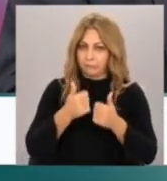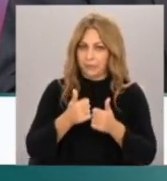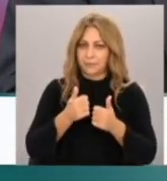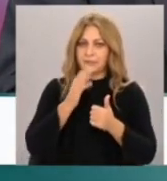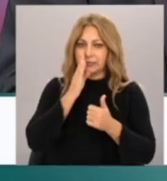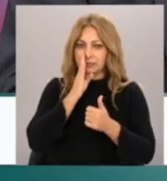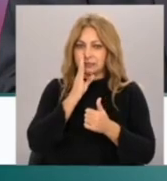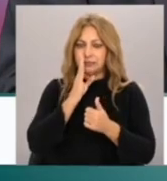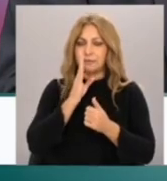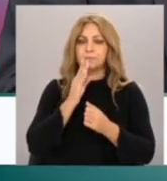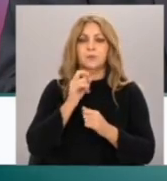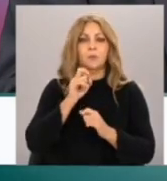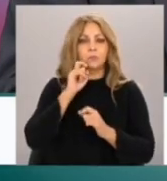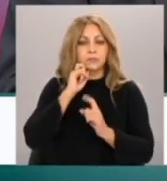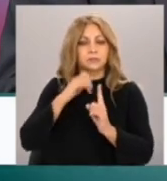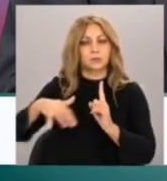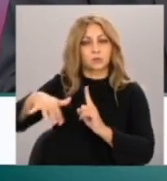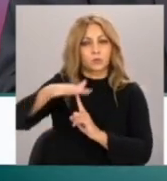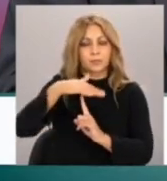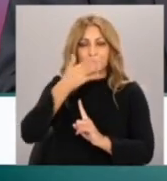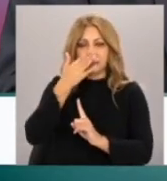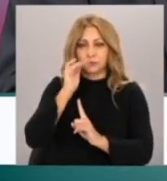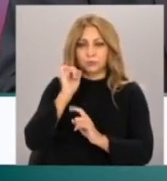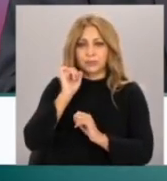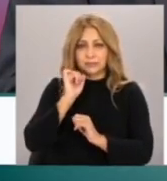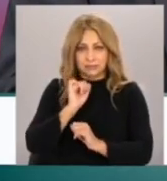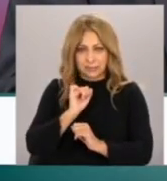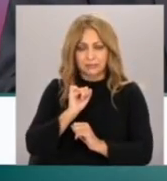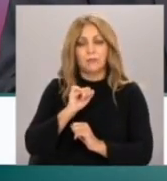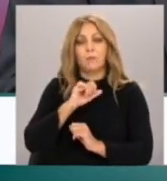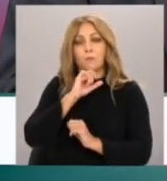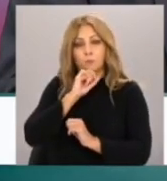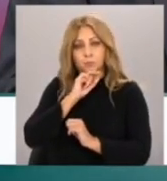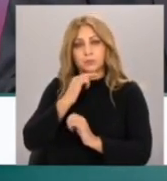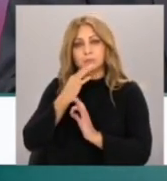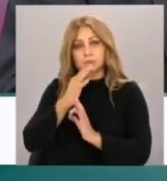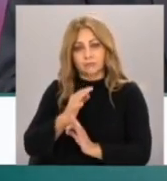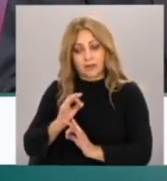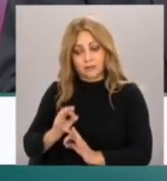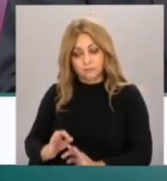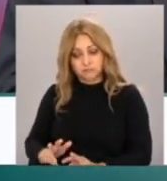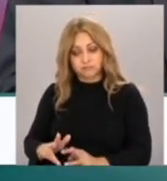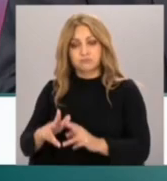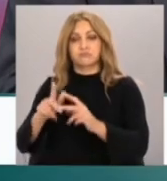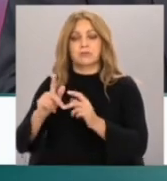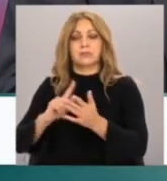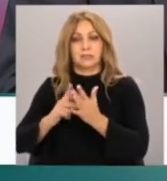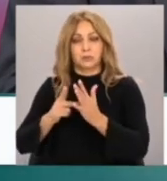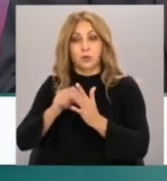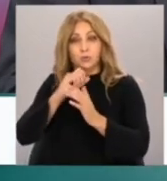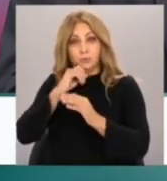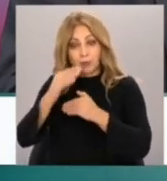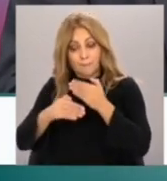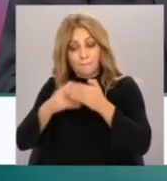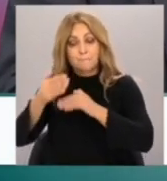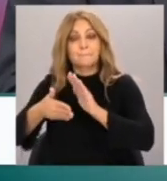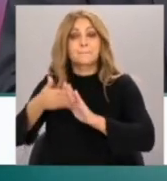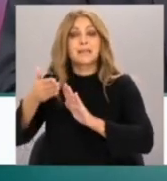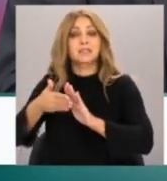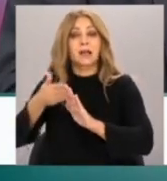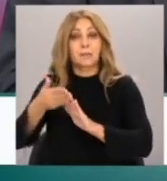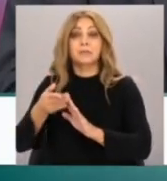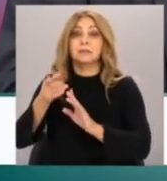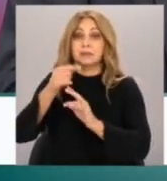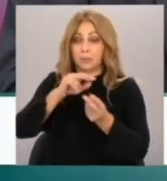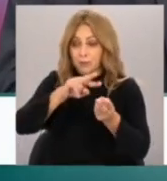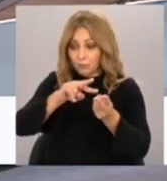os sinais certos complemente a proteção do ambiente vamos ter inovação tecnológica que nos permitirá fazer ações muito mais rápido o tempo feito até aqui na descarbonização